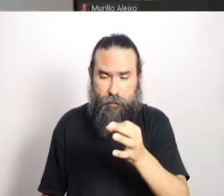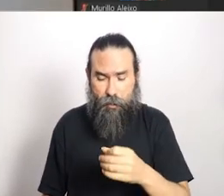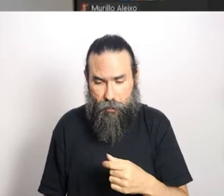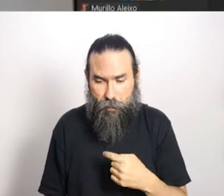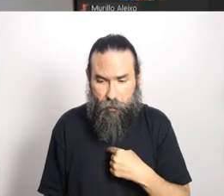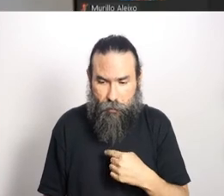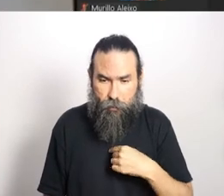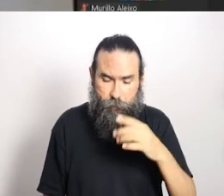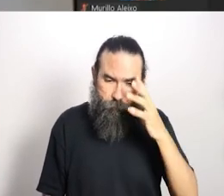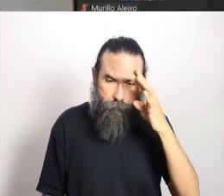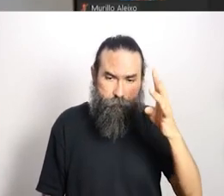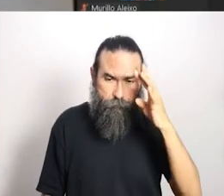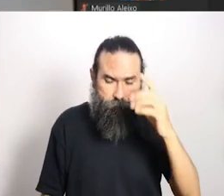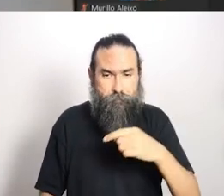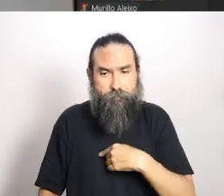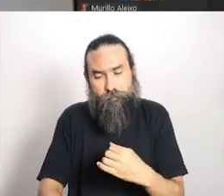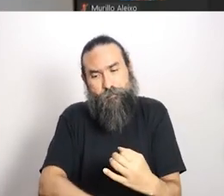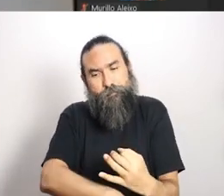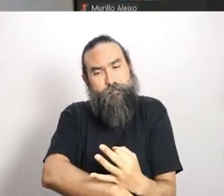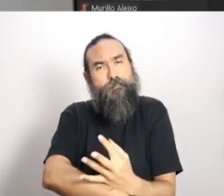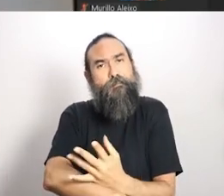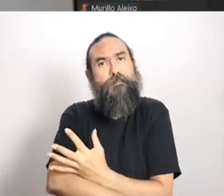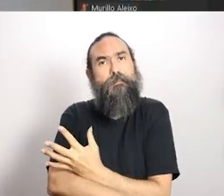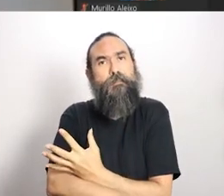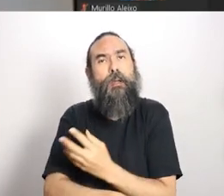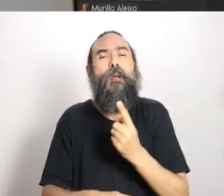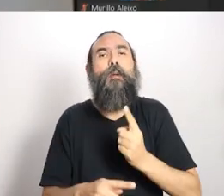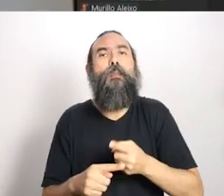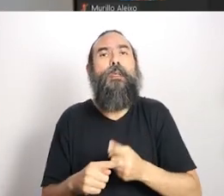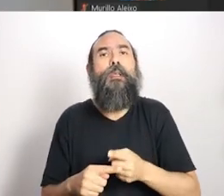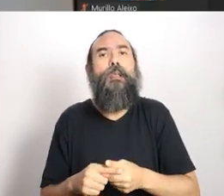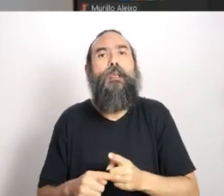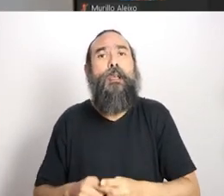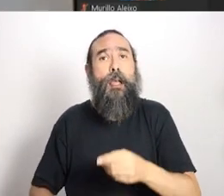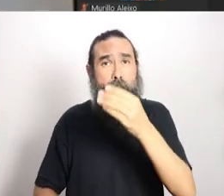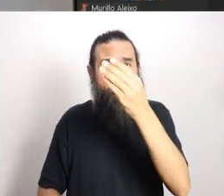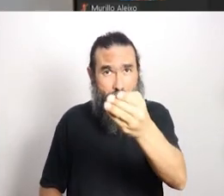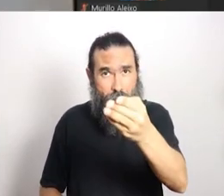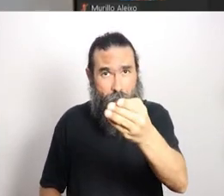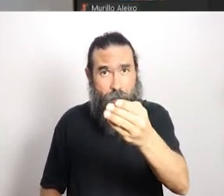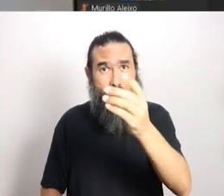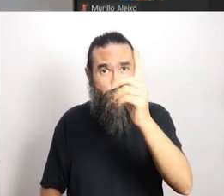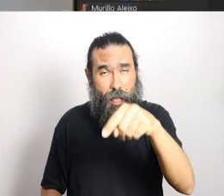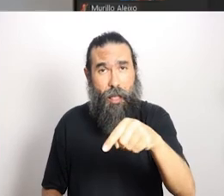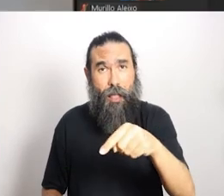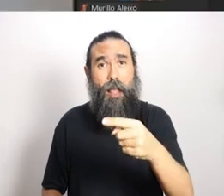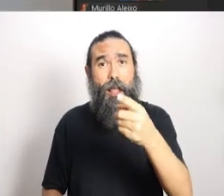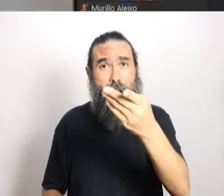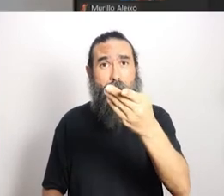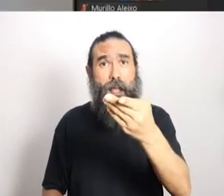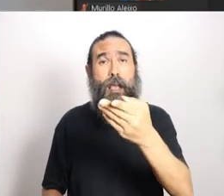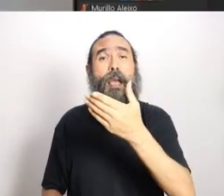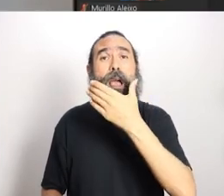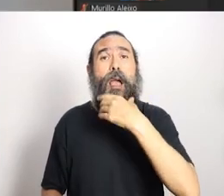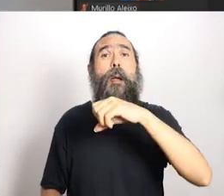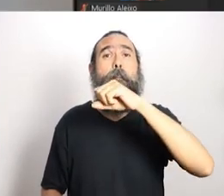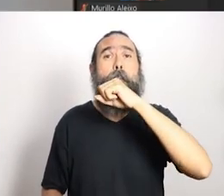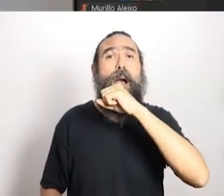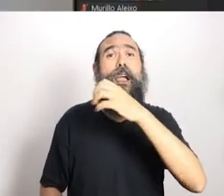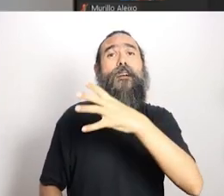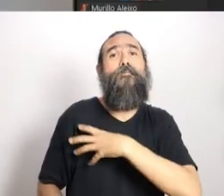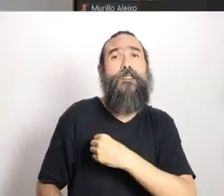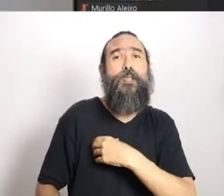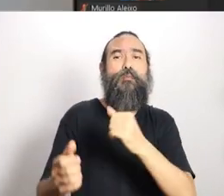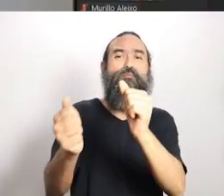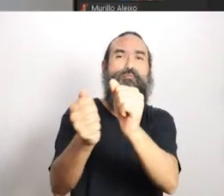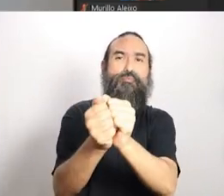estava olhando aqui, ouvindo e me emocionando, porque é o seguinte. Você é porque é pai e filho. Beto é porque